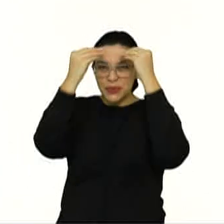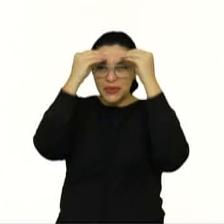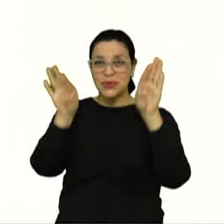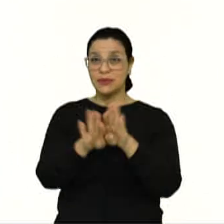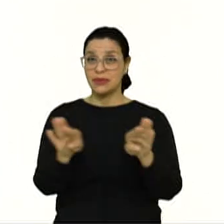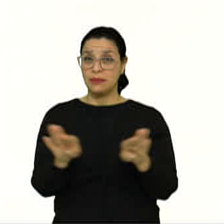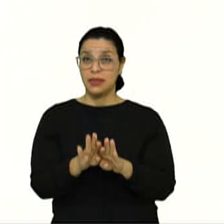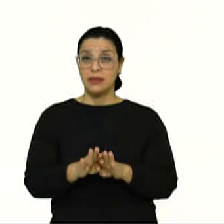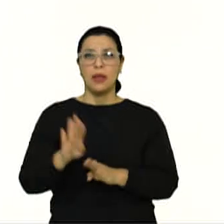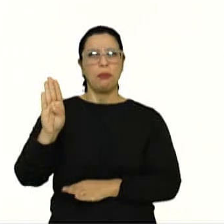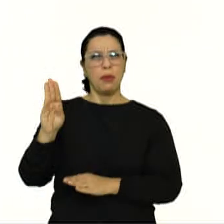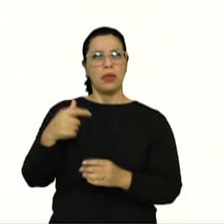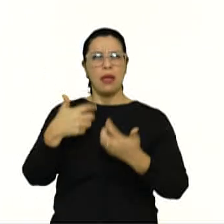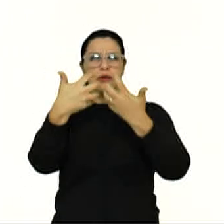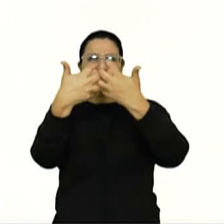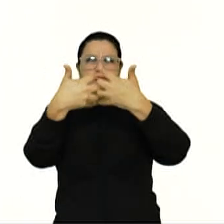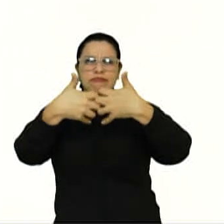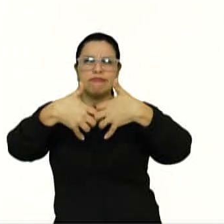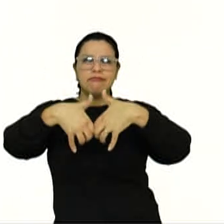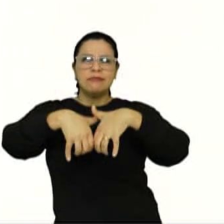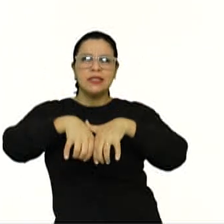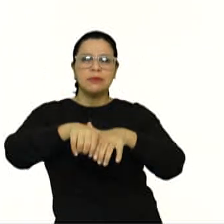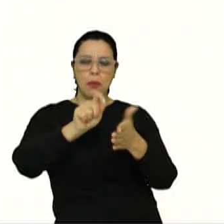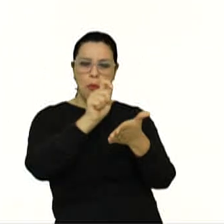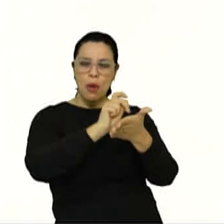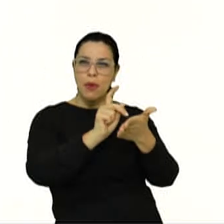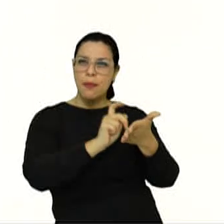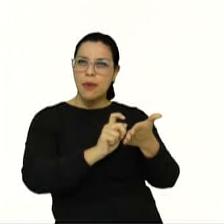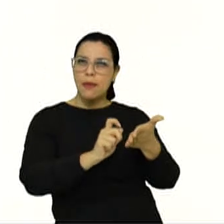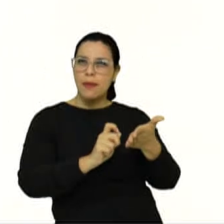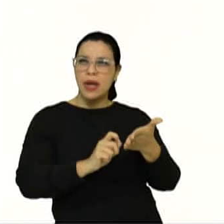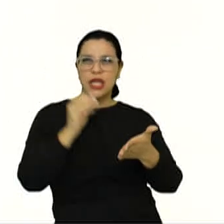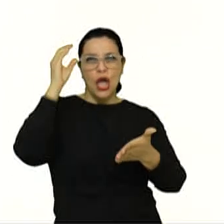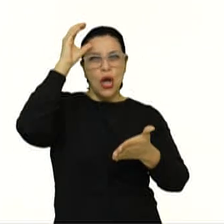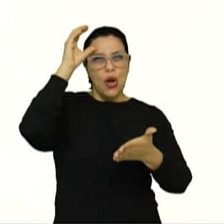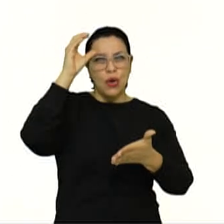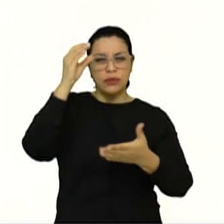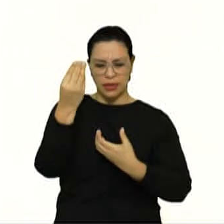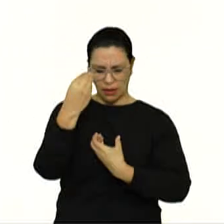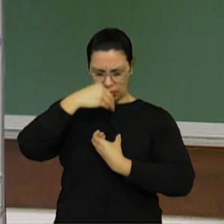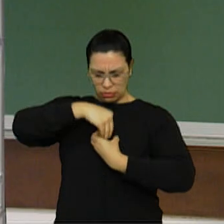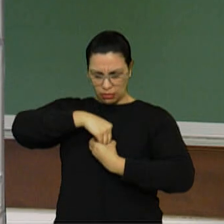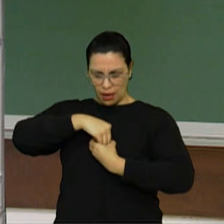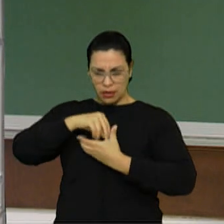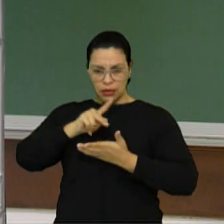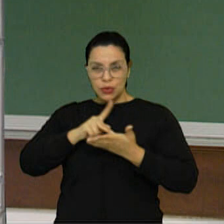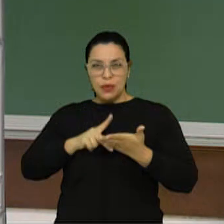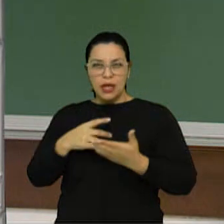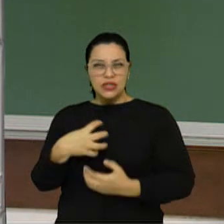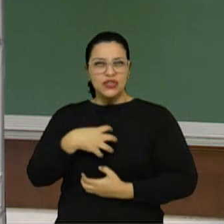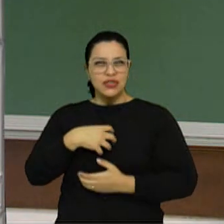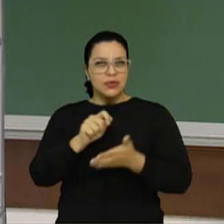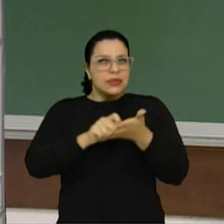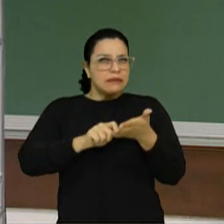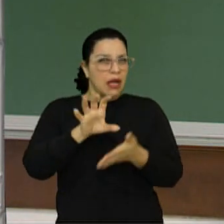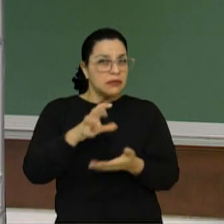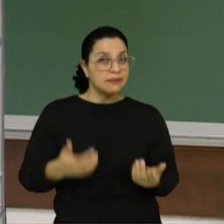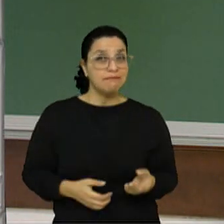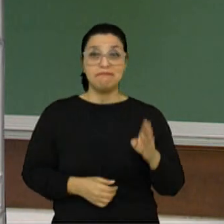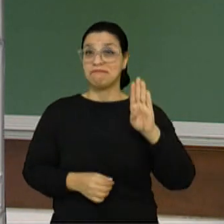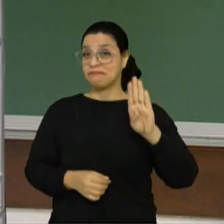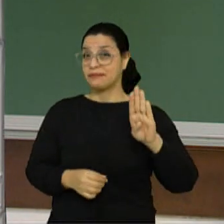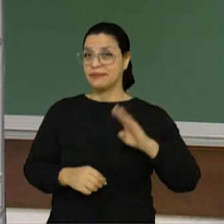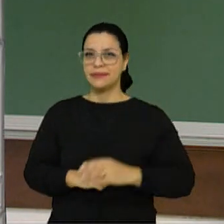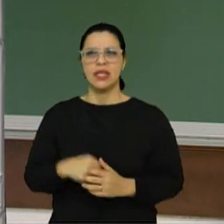Pois deixa ver as engrenagens que movem a escrita e a consciência do poeta, a consciência do ato de escrever? Será que é isso?